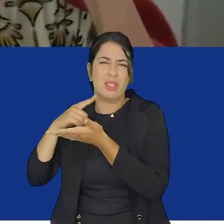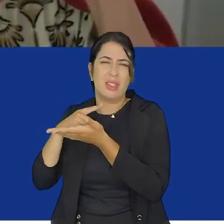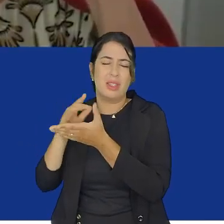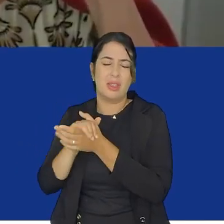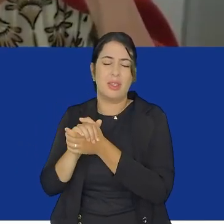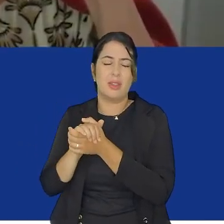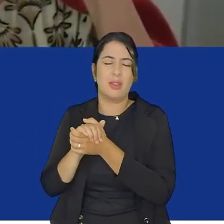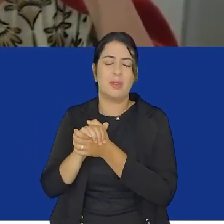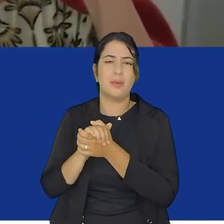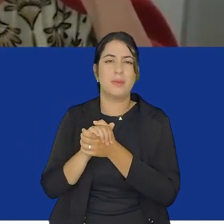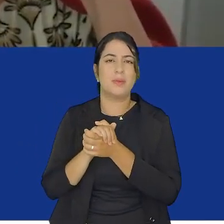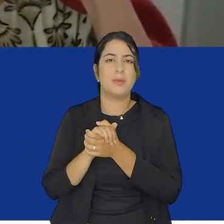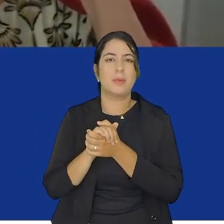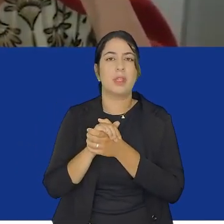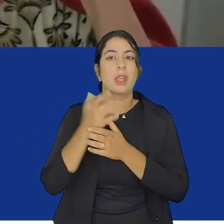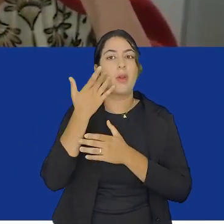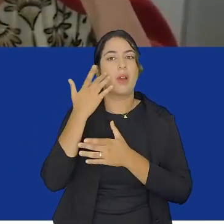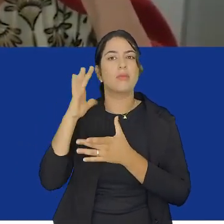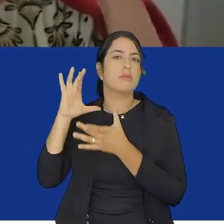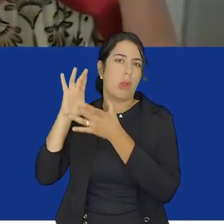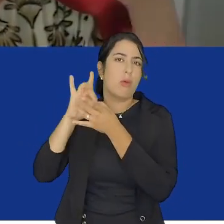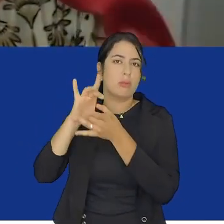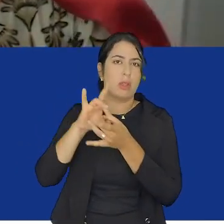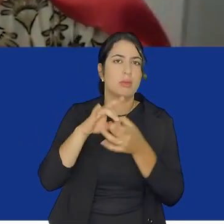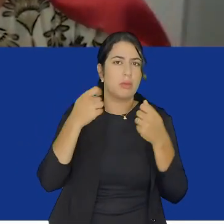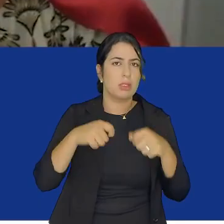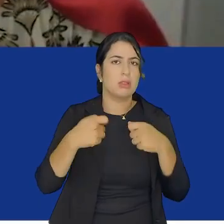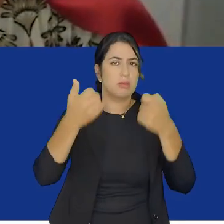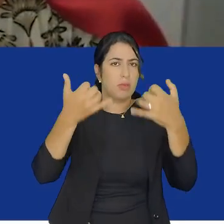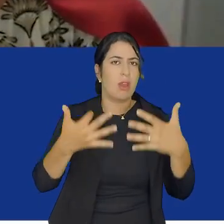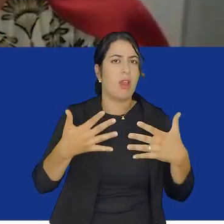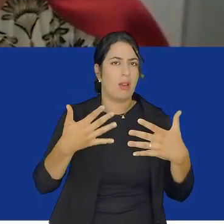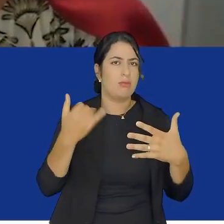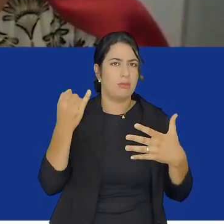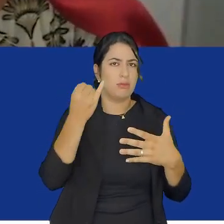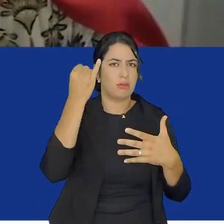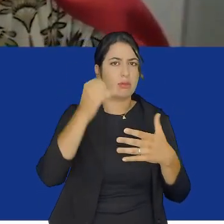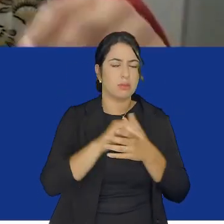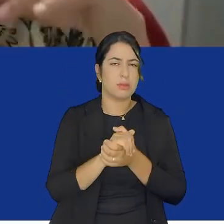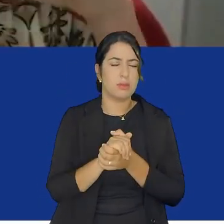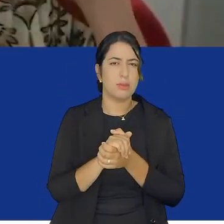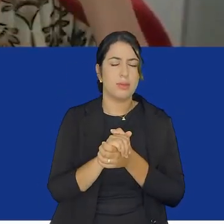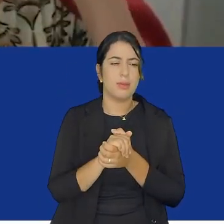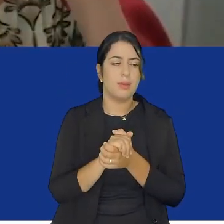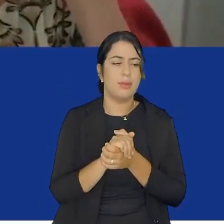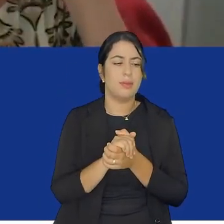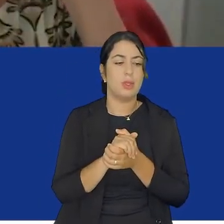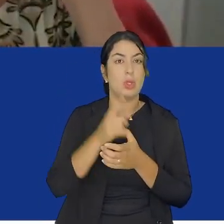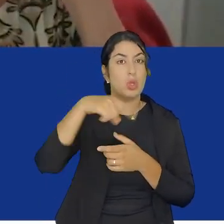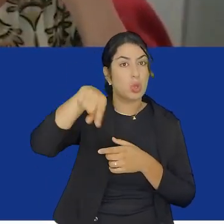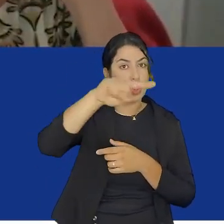a gente tira do né, do contexto, algo que é necessário. E a gente não está falando isso no sentido de passar a mão na cabeça, porque a gente está chamando a todos